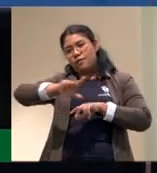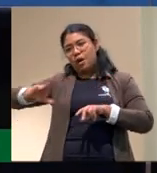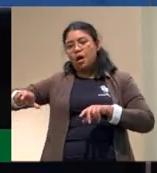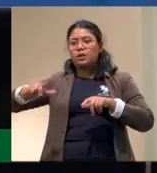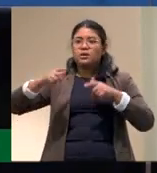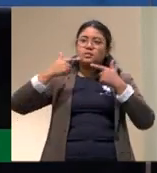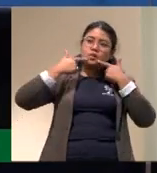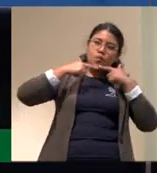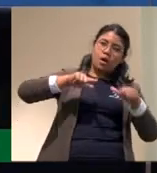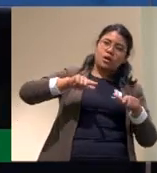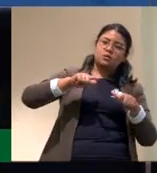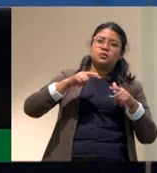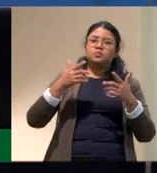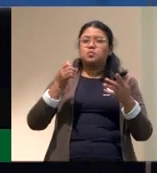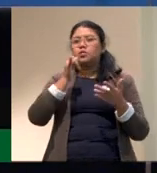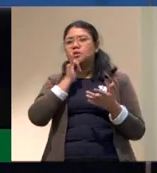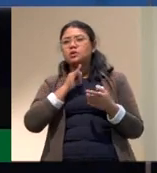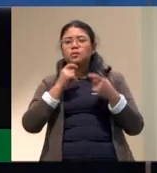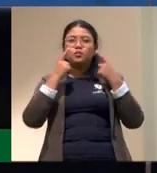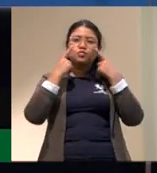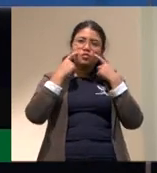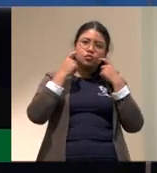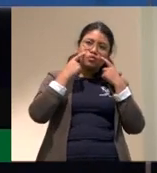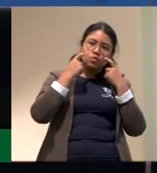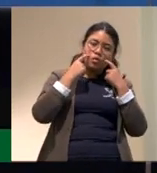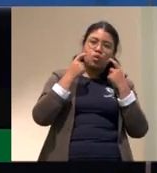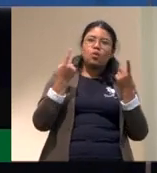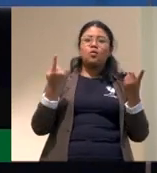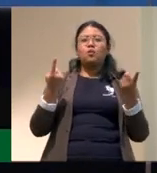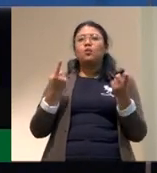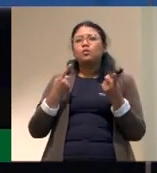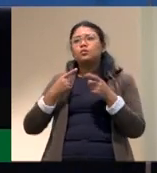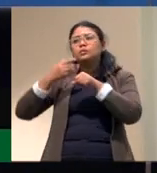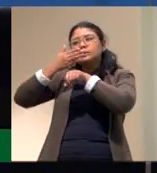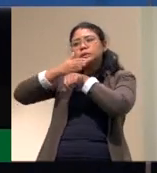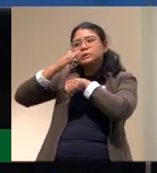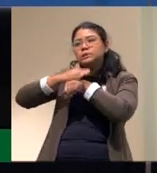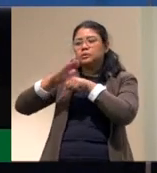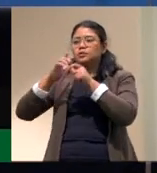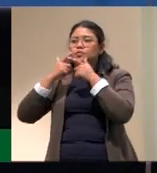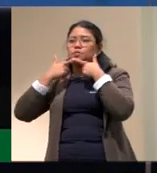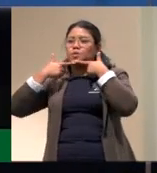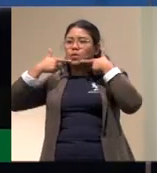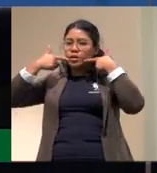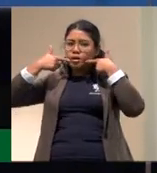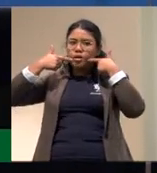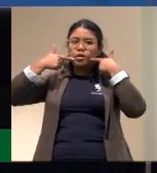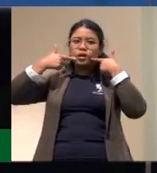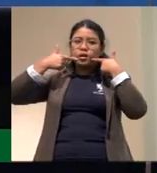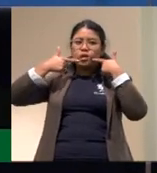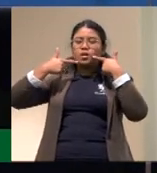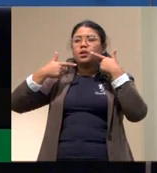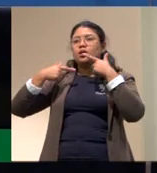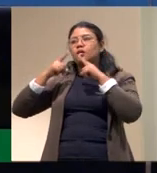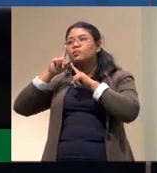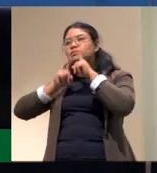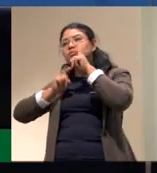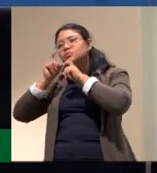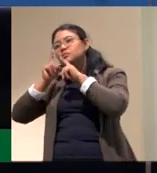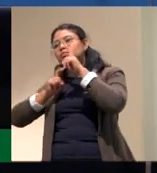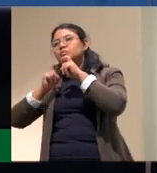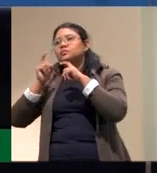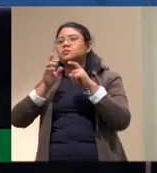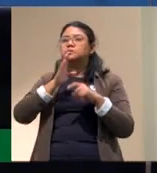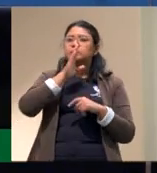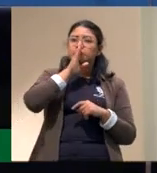choro, né? Como linguagem o balbucio, os sorrisos, os silêncios das crianças, né?